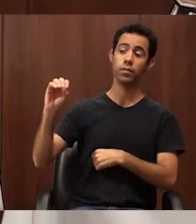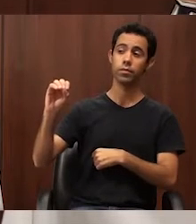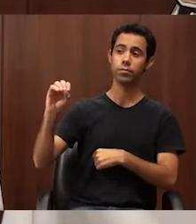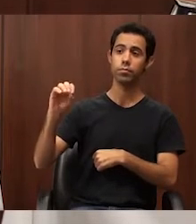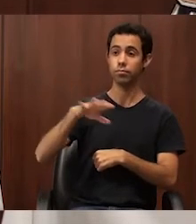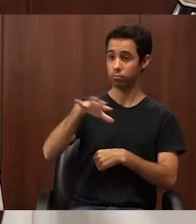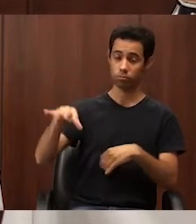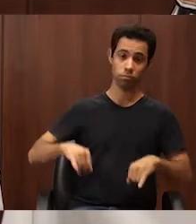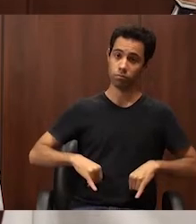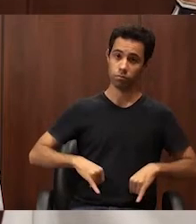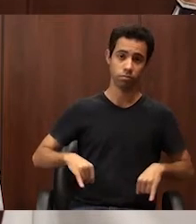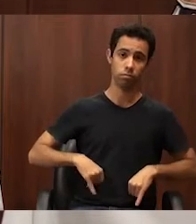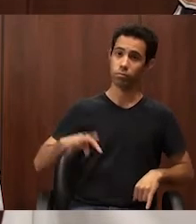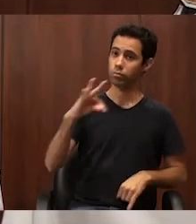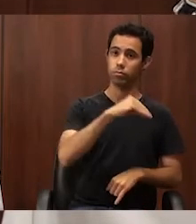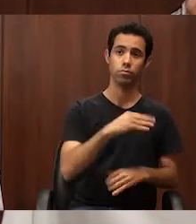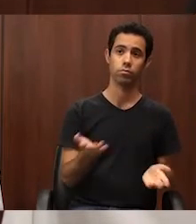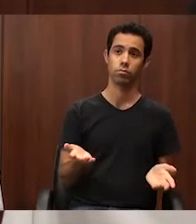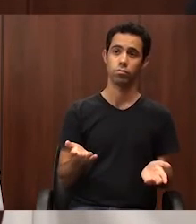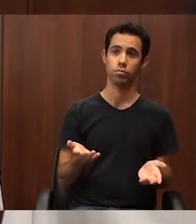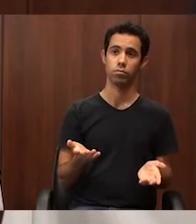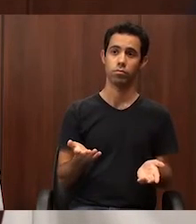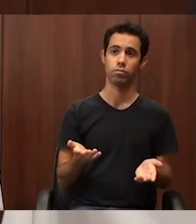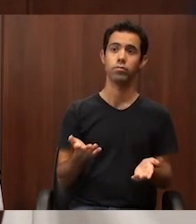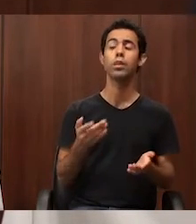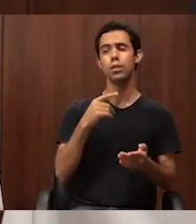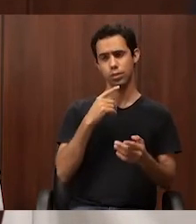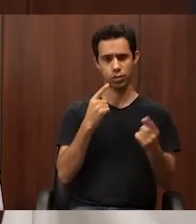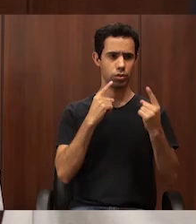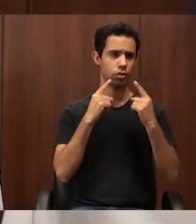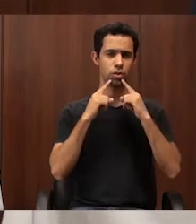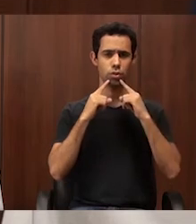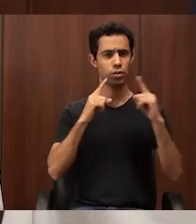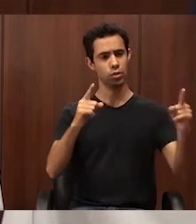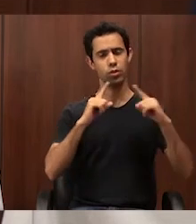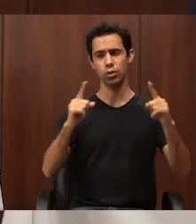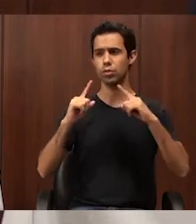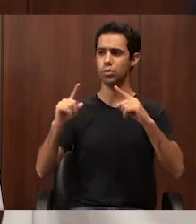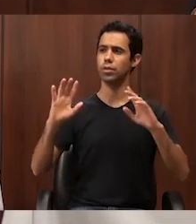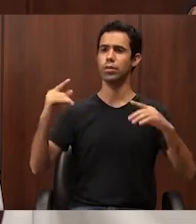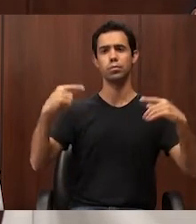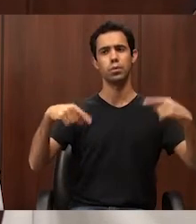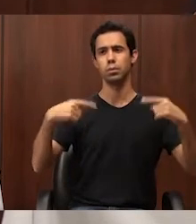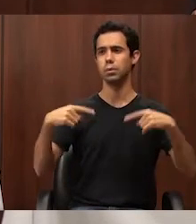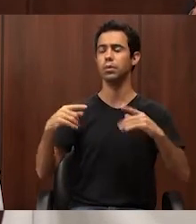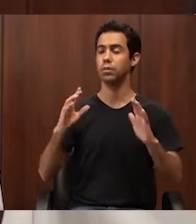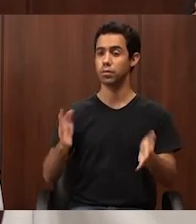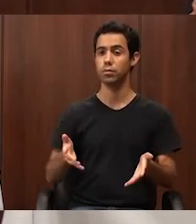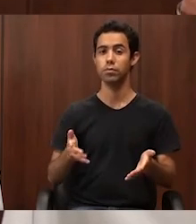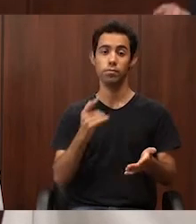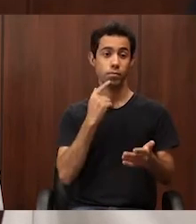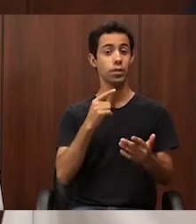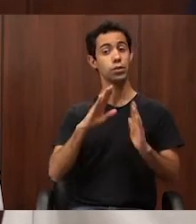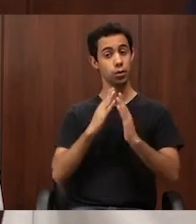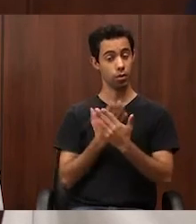tem... Vai isso. Muitas vezes eu vejo a discussão da escola especial sobre duas premissas. Primeiro, escola especial